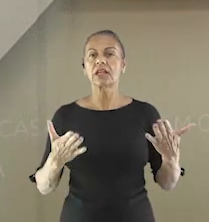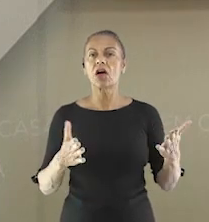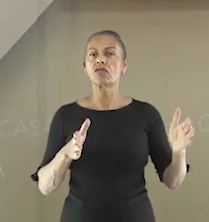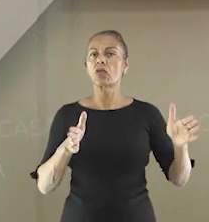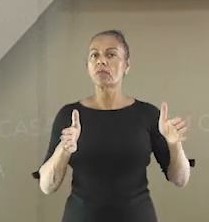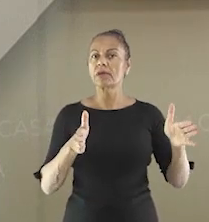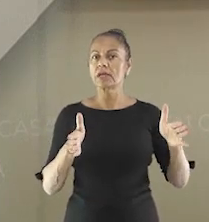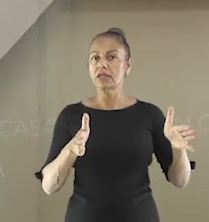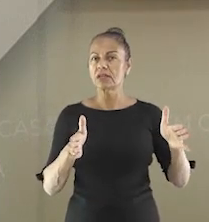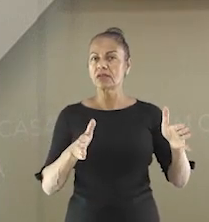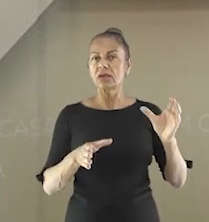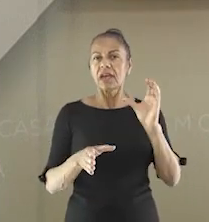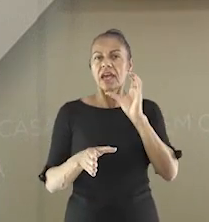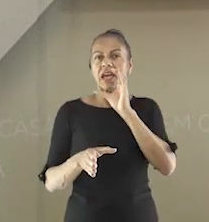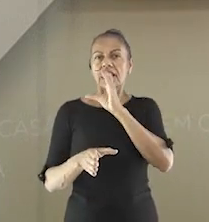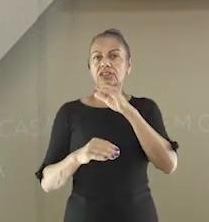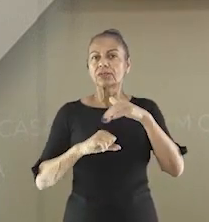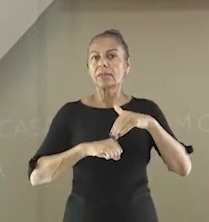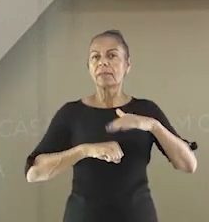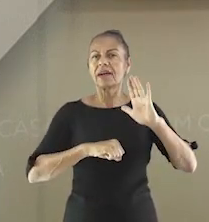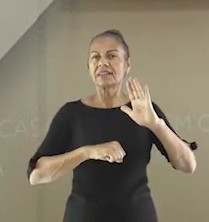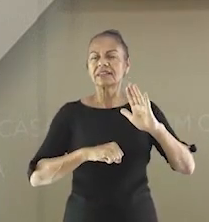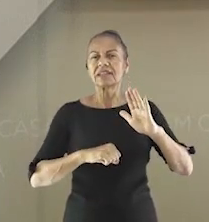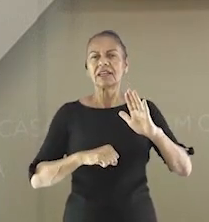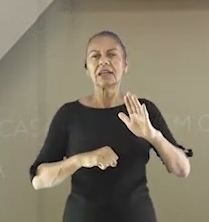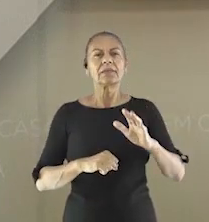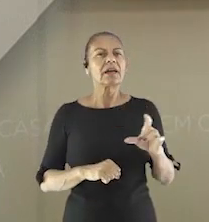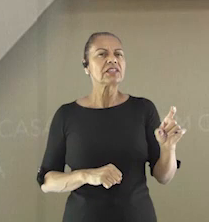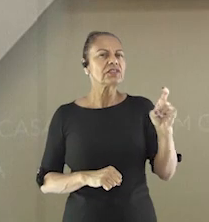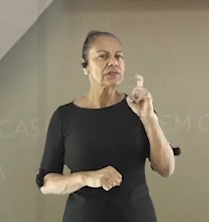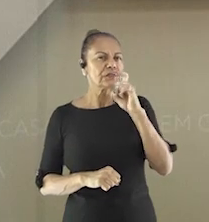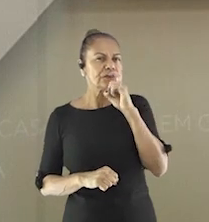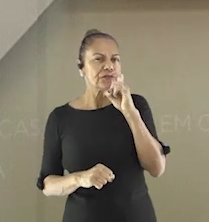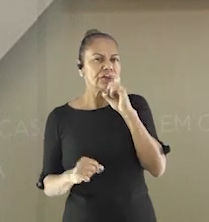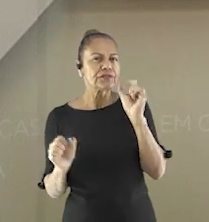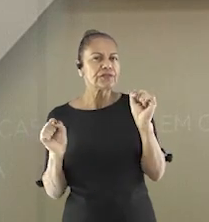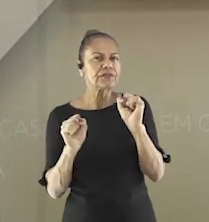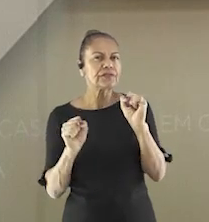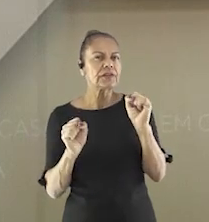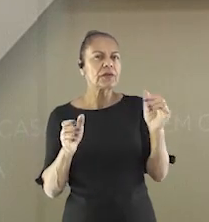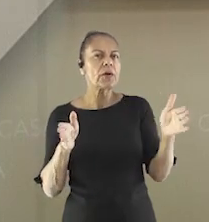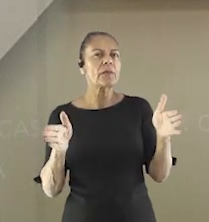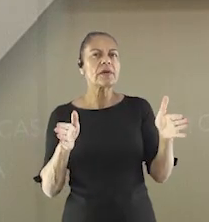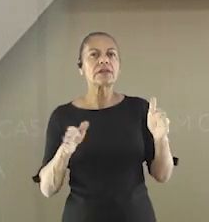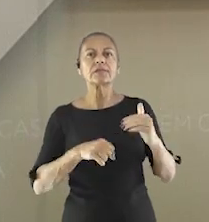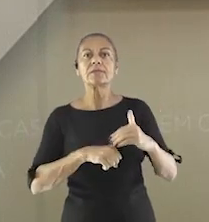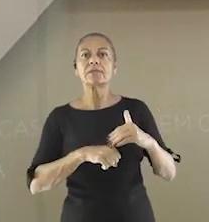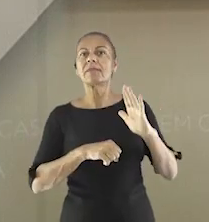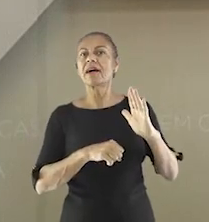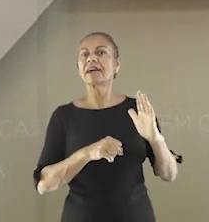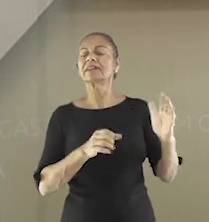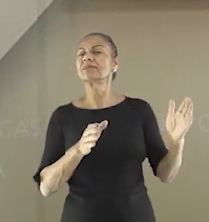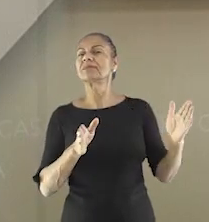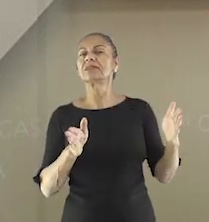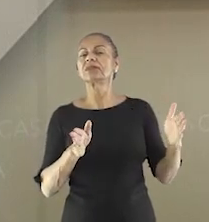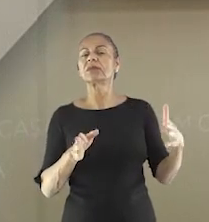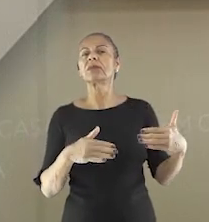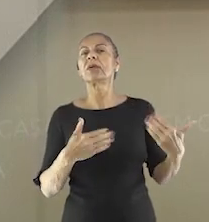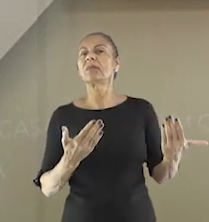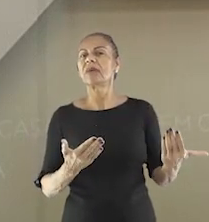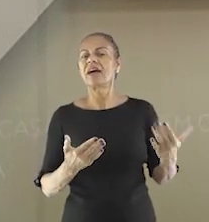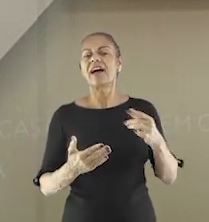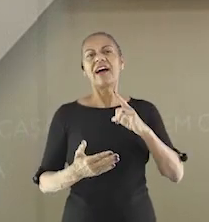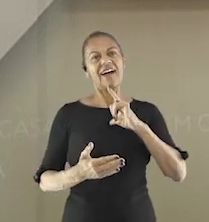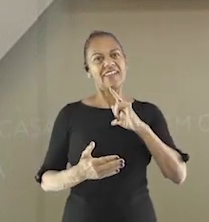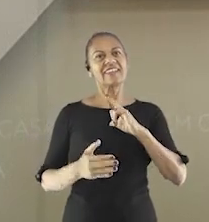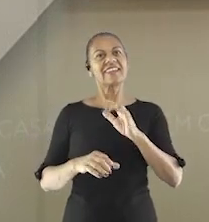planeta, mas você tem ideia de qual foi o período mais frio? Vou dar uma dica. Tem um conjunto de filmes baseados nesse